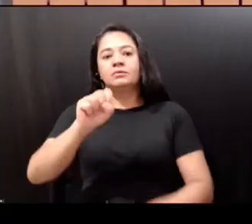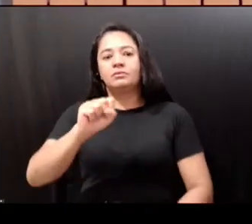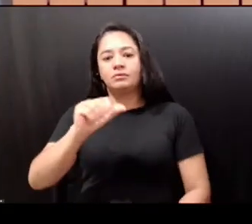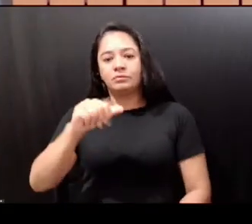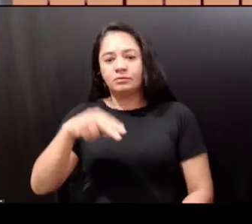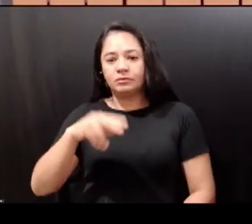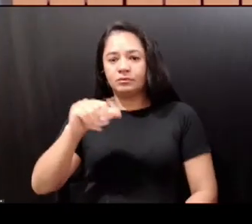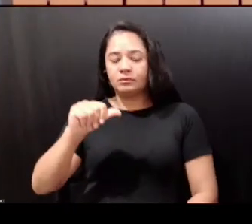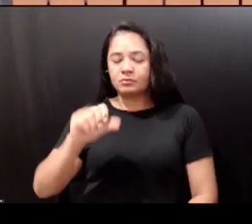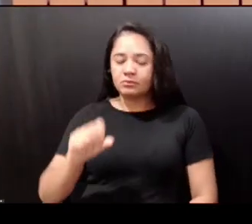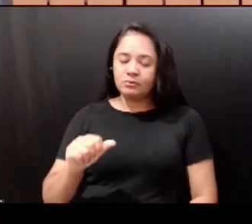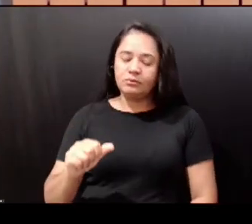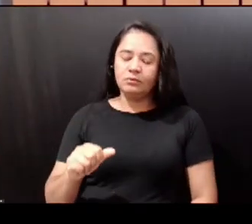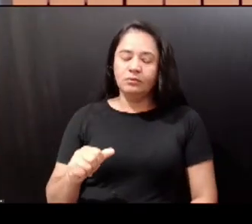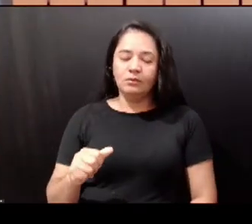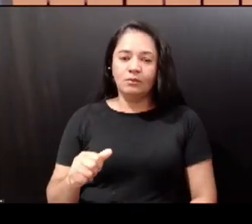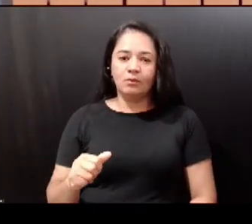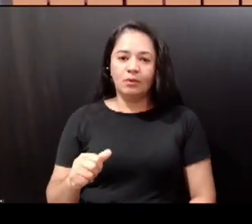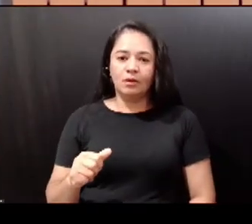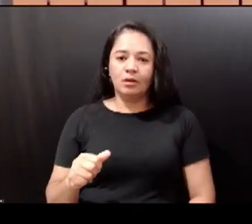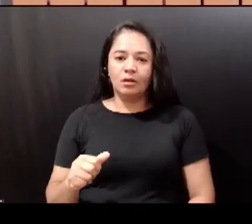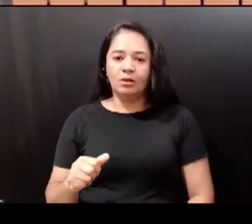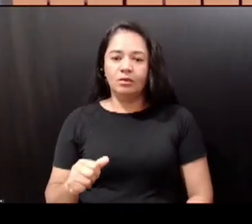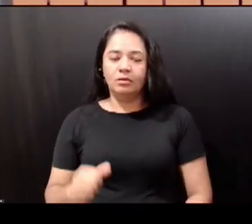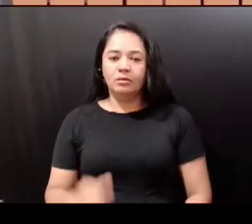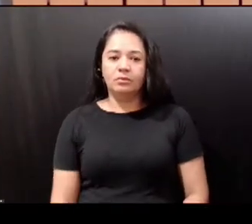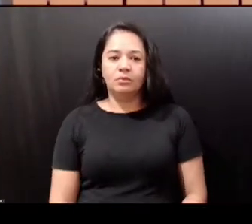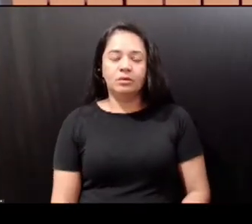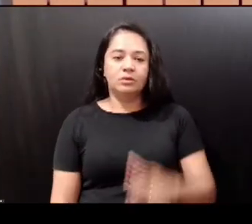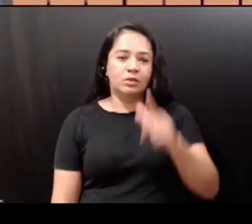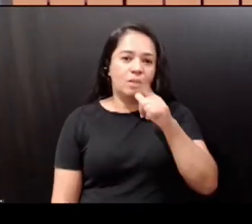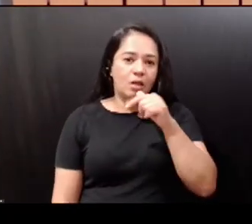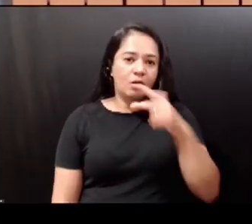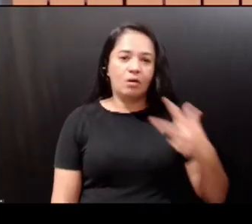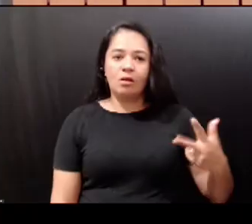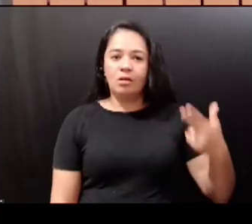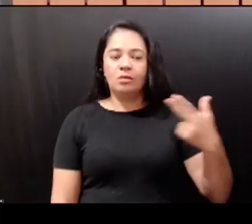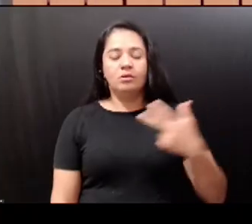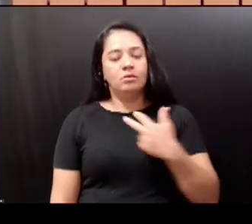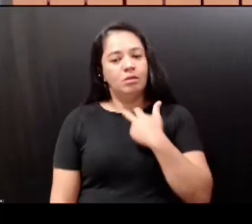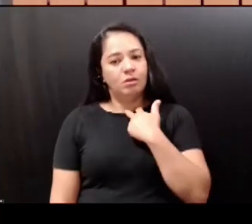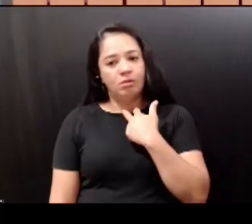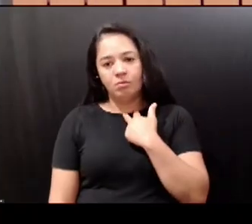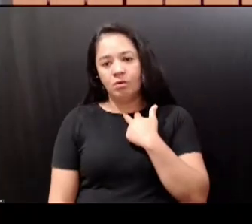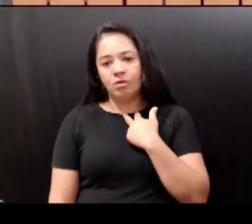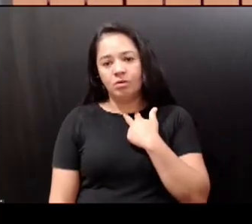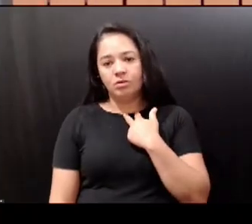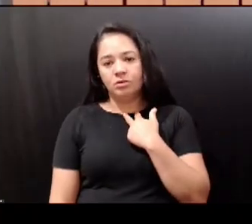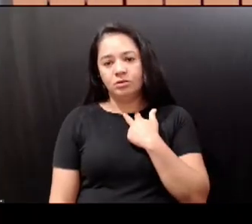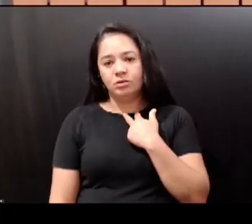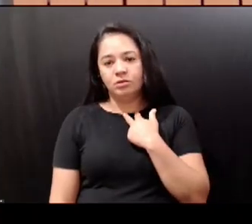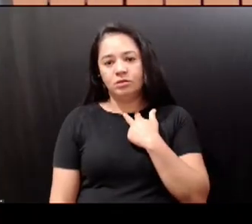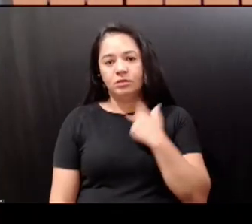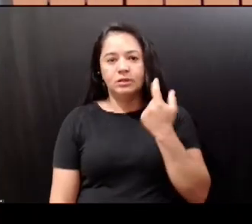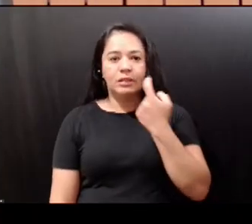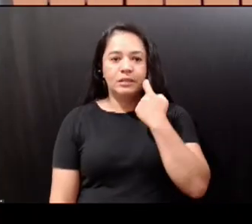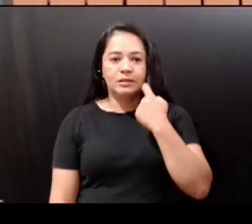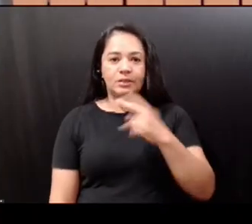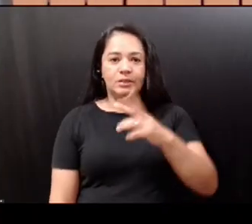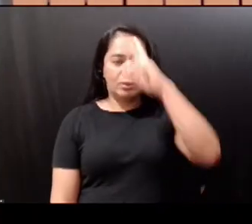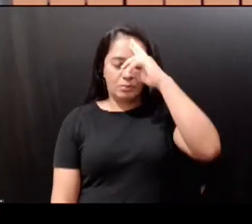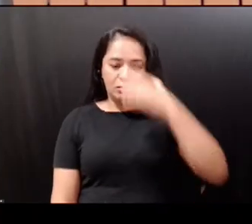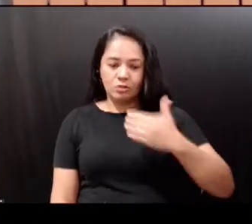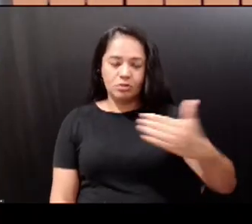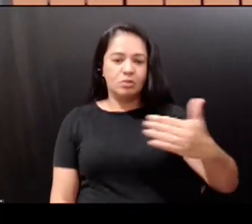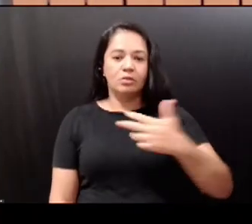fazer os cortes de água aí pós sexta-feira, após o meio-dia. Até segunda-feira também